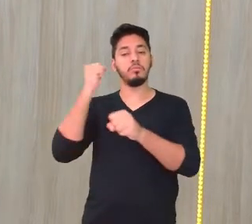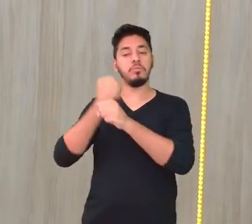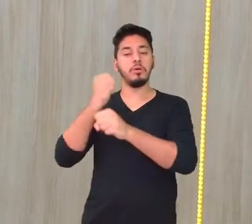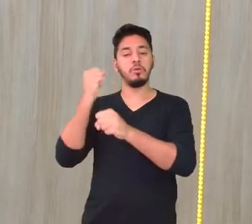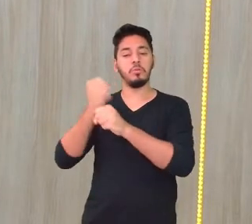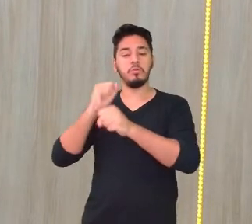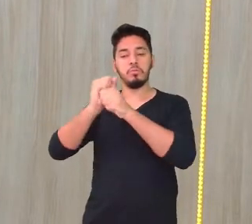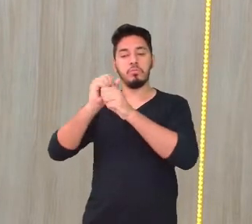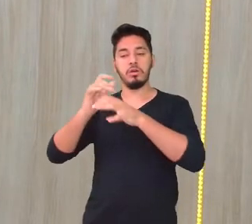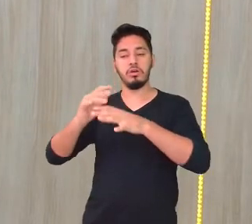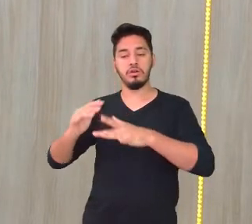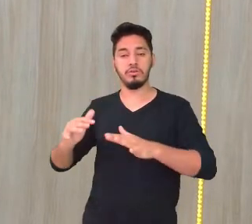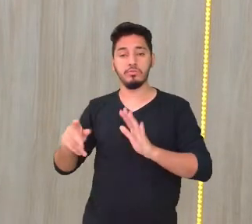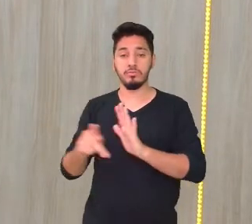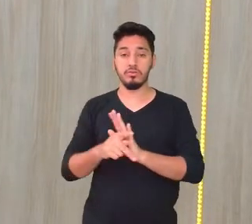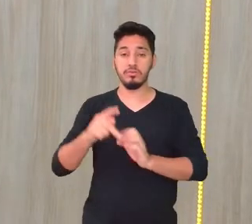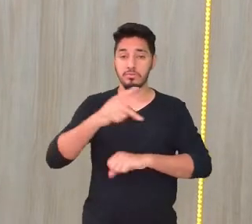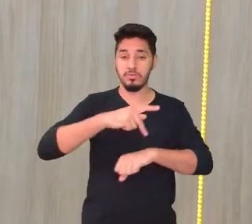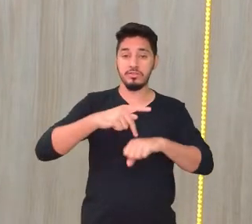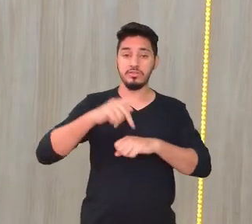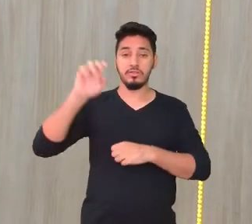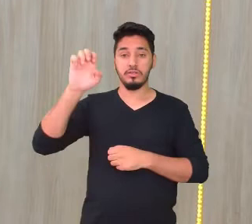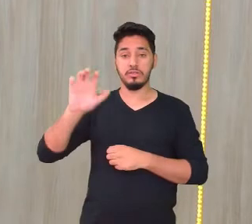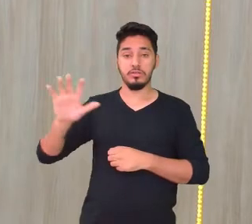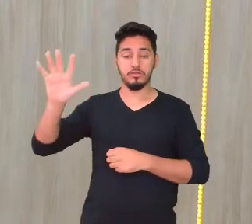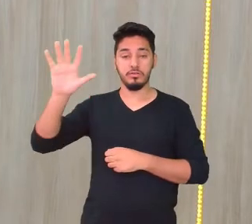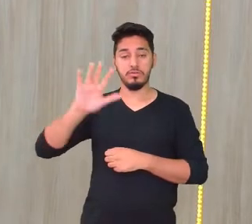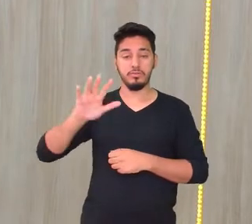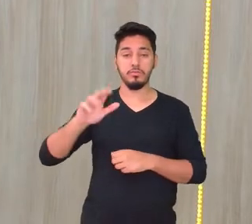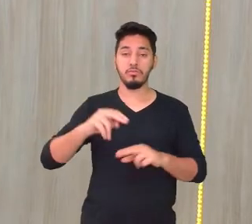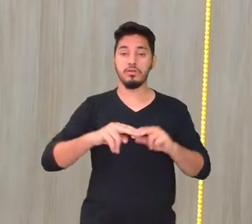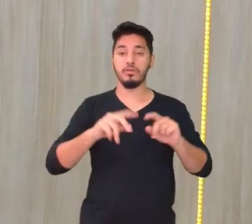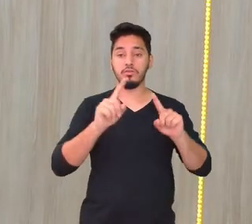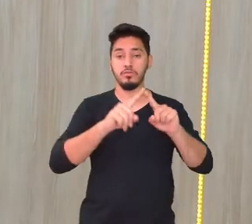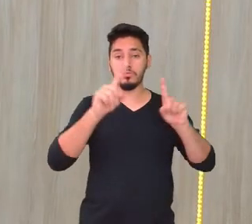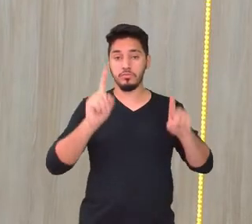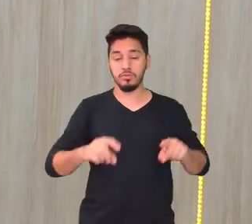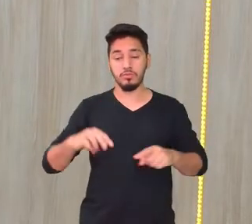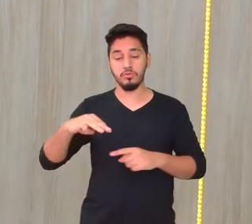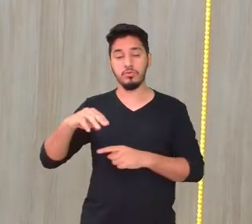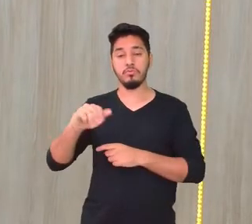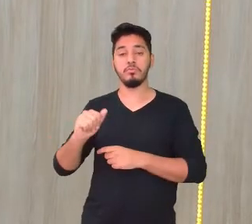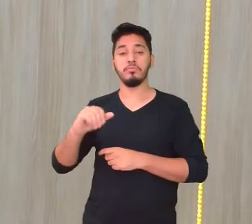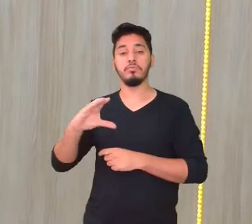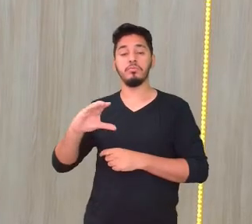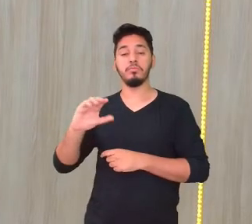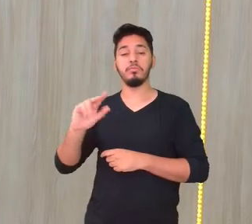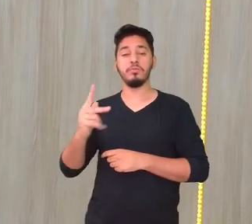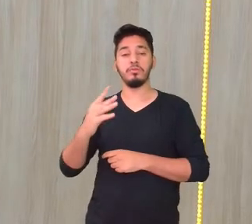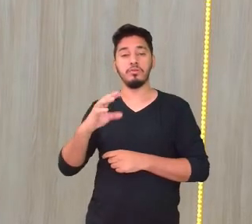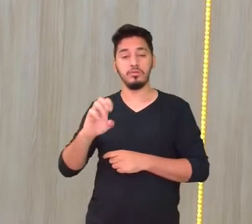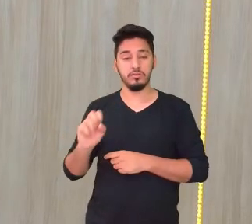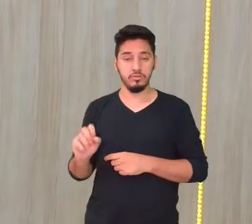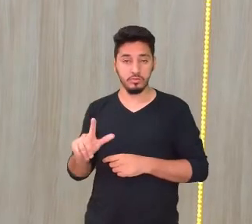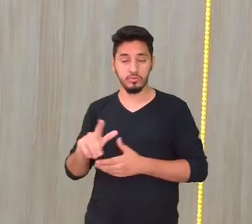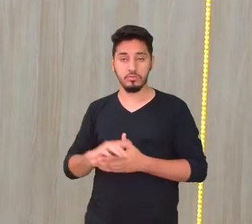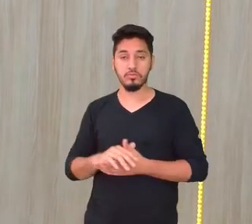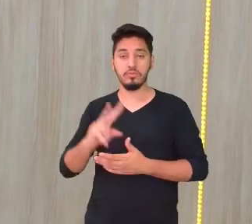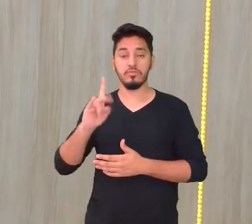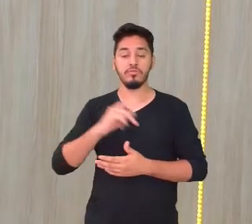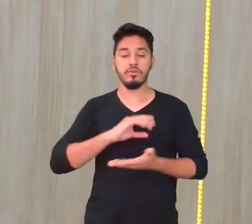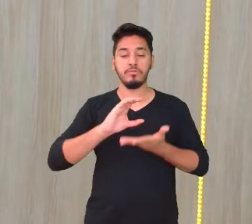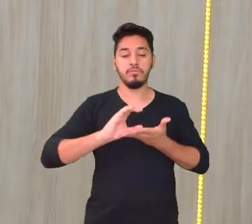vários países da Europa, e por meio do Plano Marshall, os Estados Unidos ele vai financiar